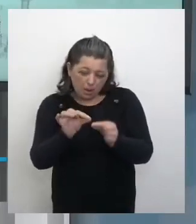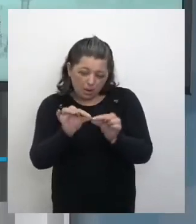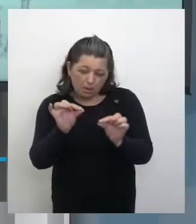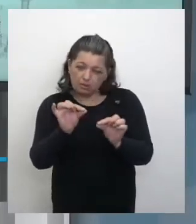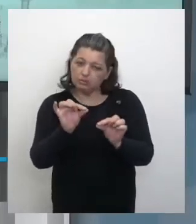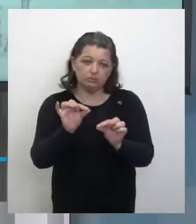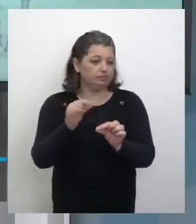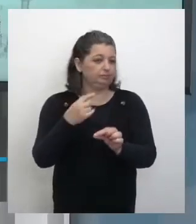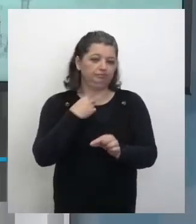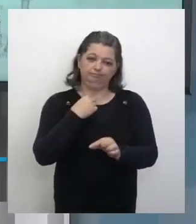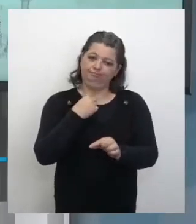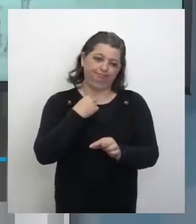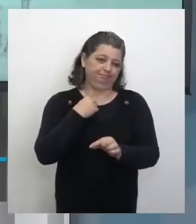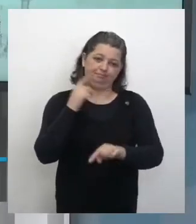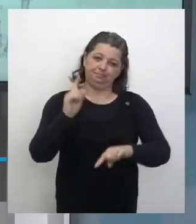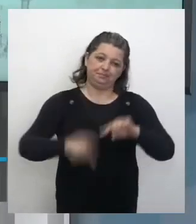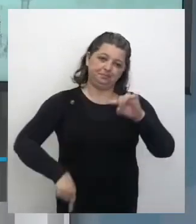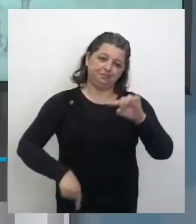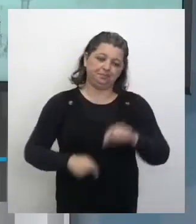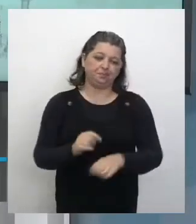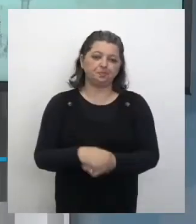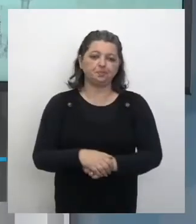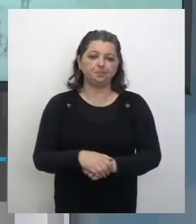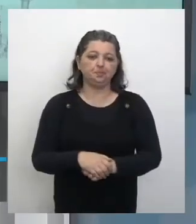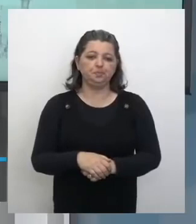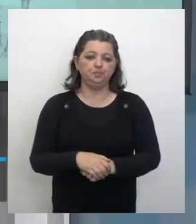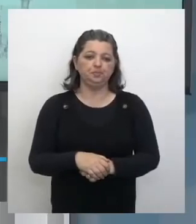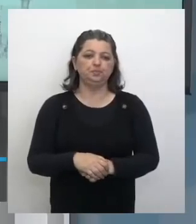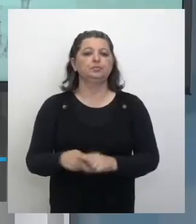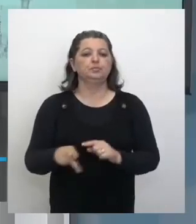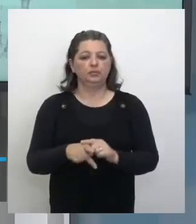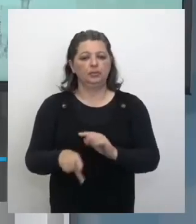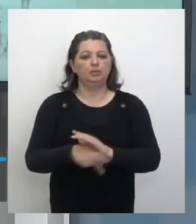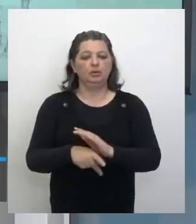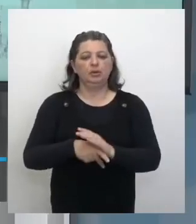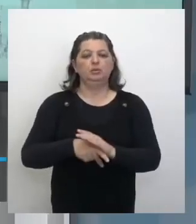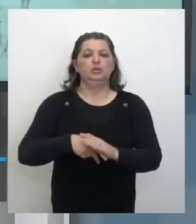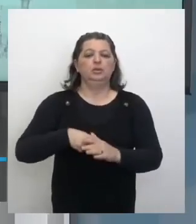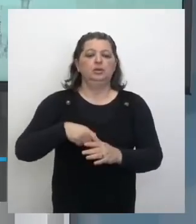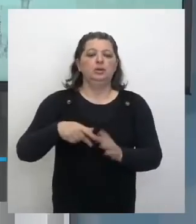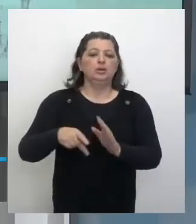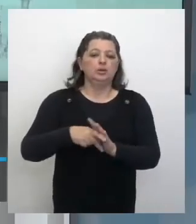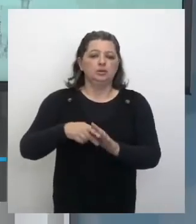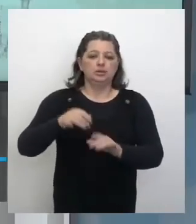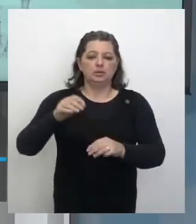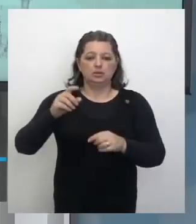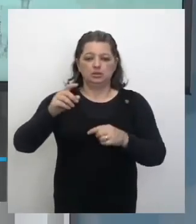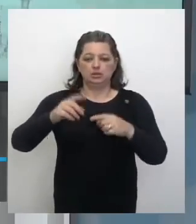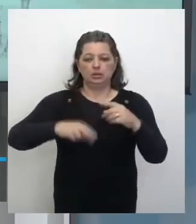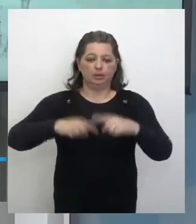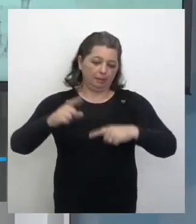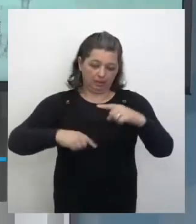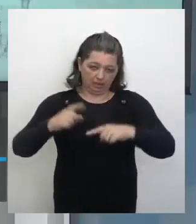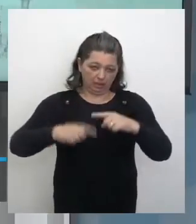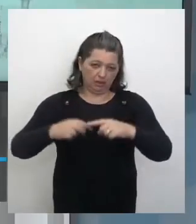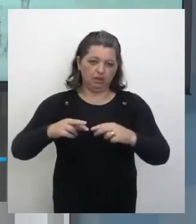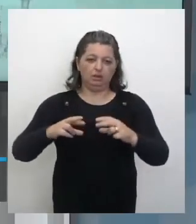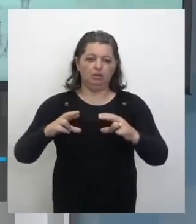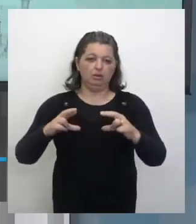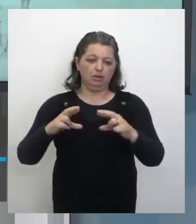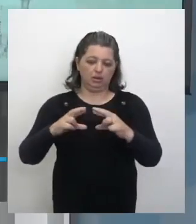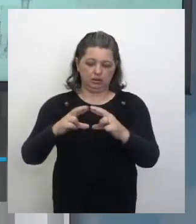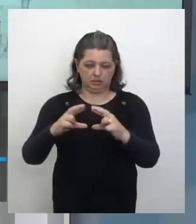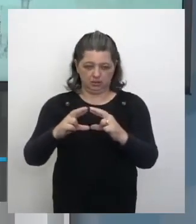Erlenmeyer, eu não posso mais usar esse vidro. Material reciclável, os cacos de vidro nunca devem ser descartados no lixo, eles devem ser descartados em